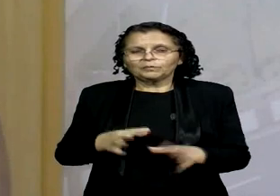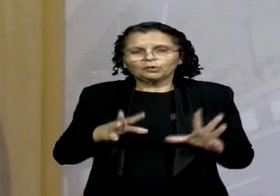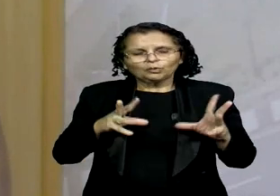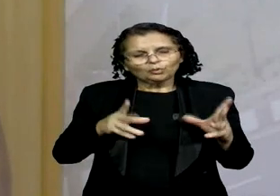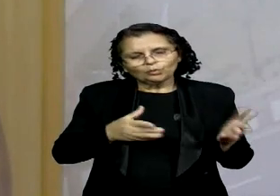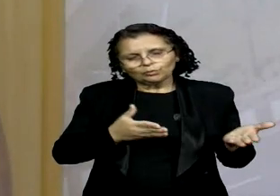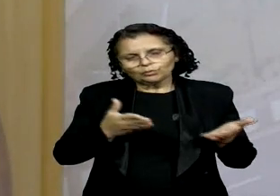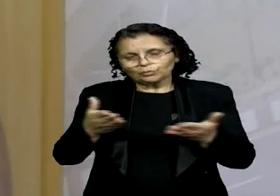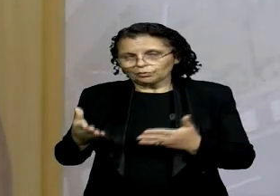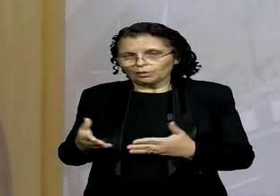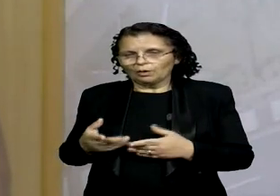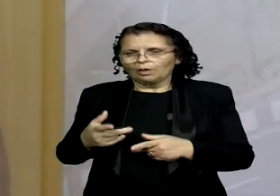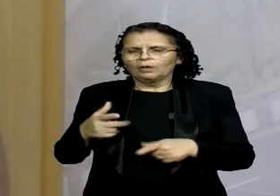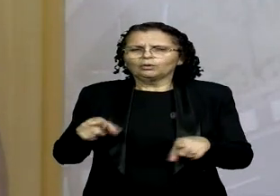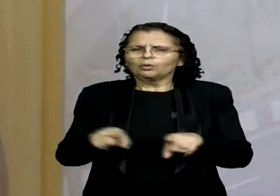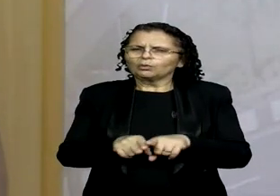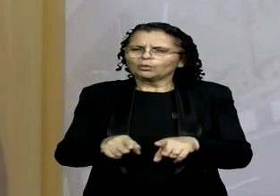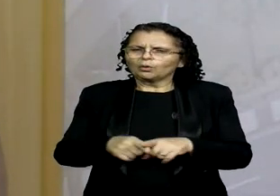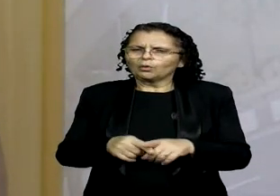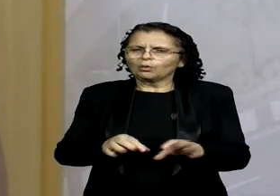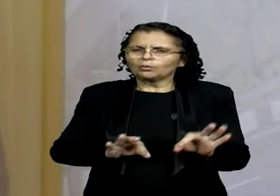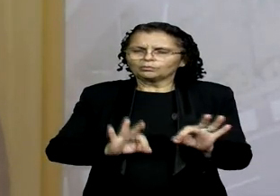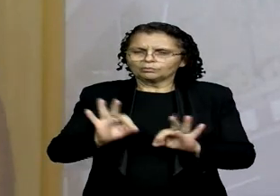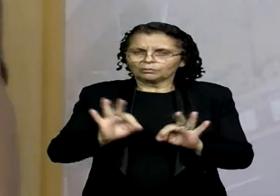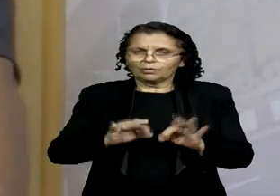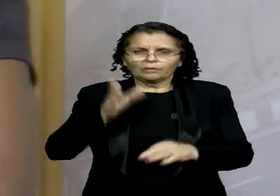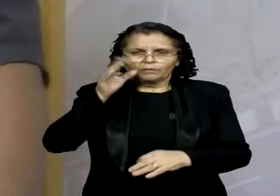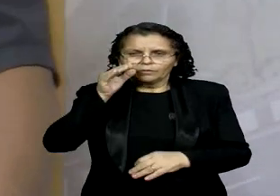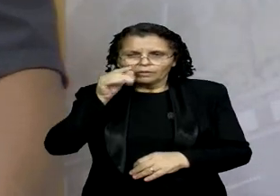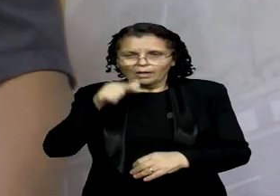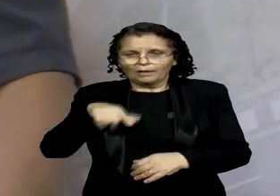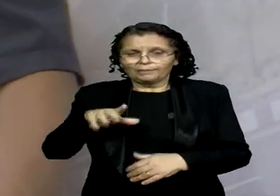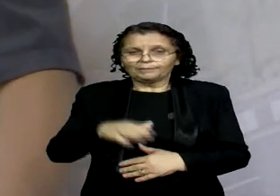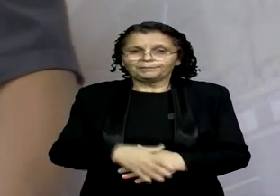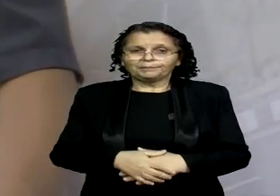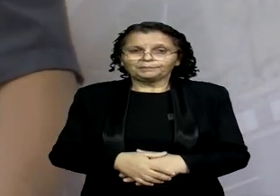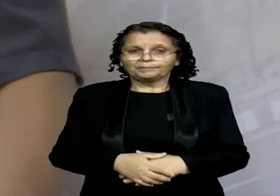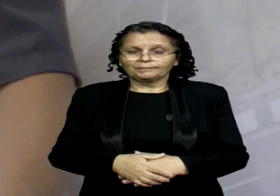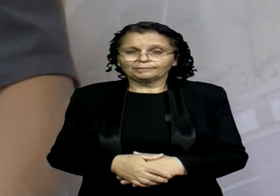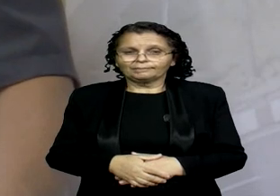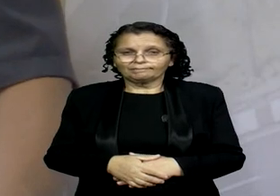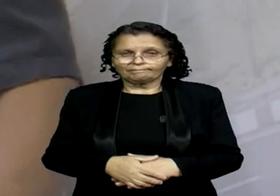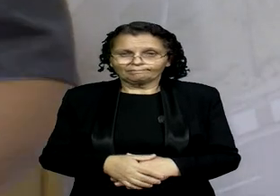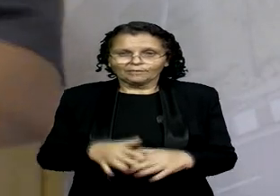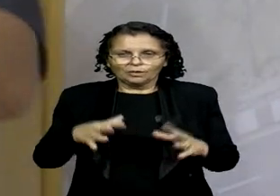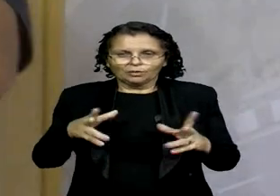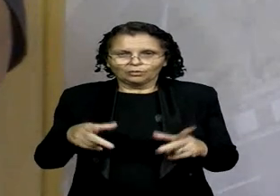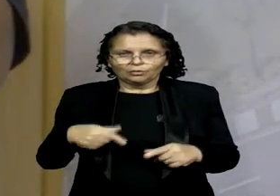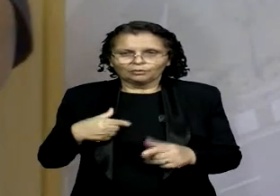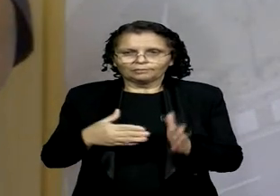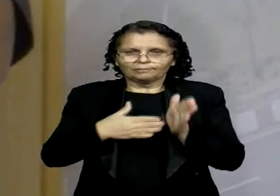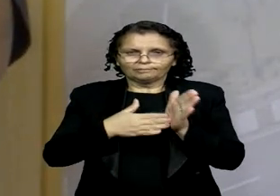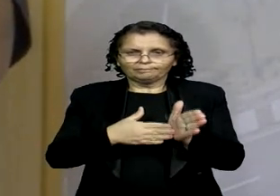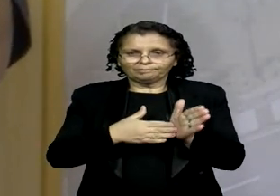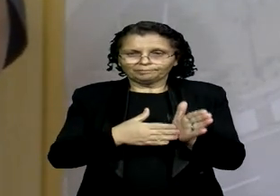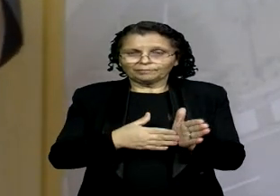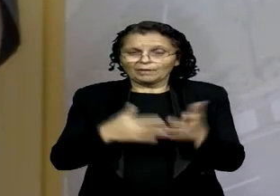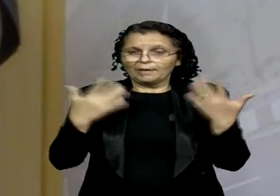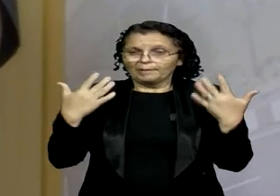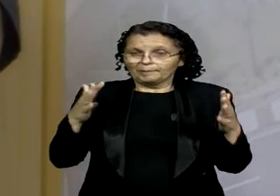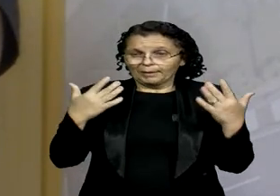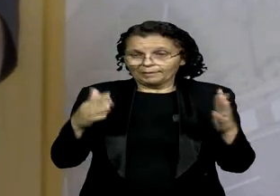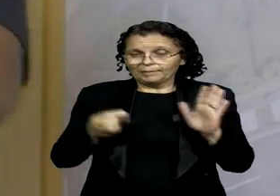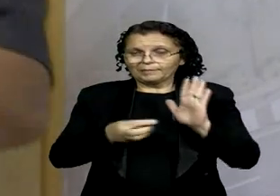público presente, aos internautas, todos os funcionários desta casa. E todos aqueles que nos seguem. Parabéns, Ana Paula,